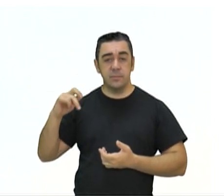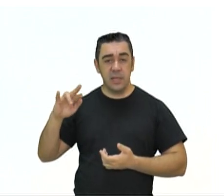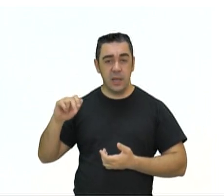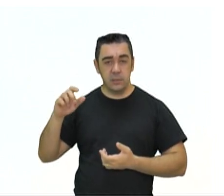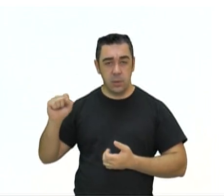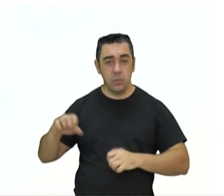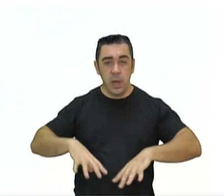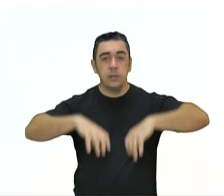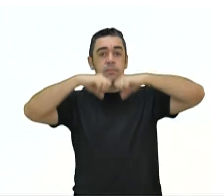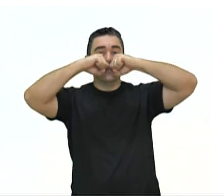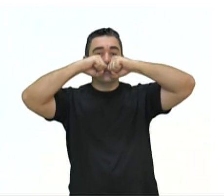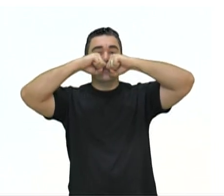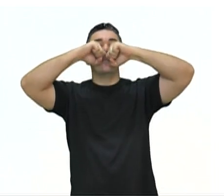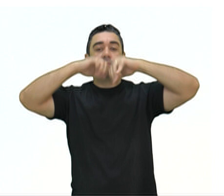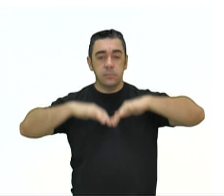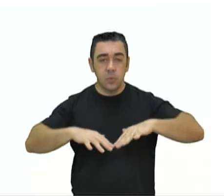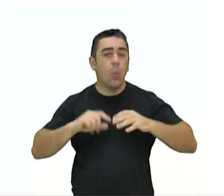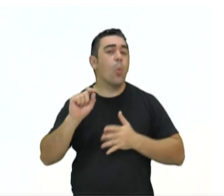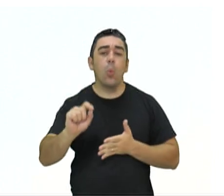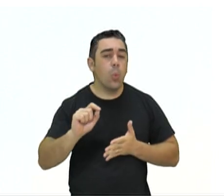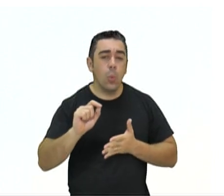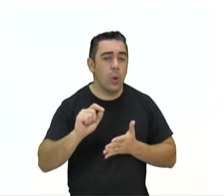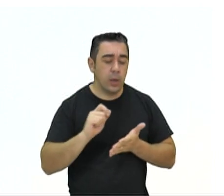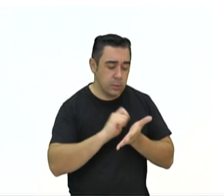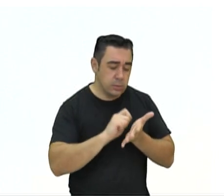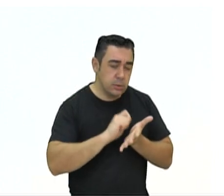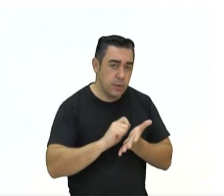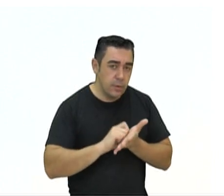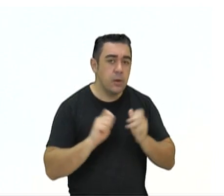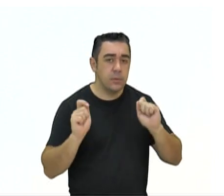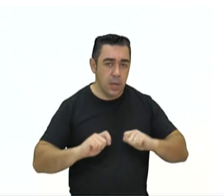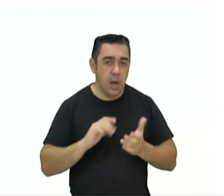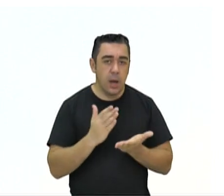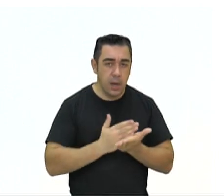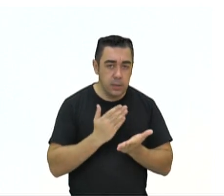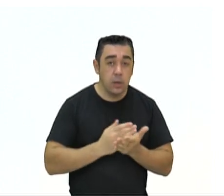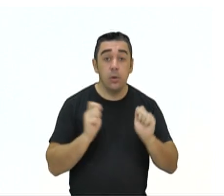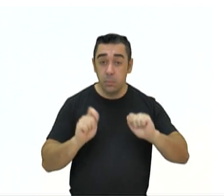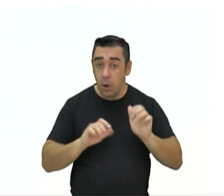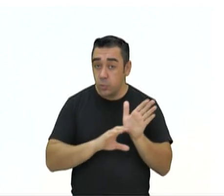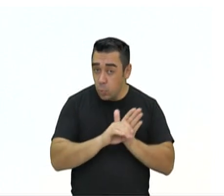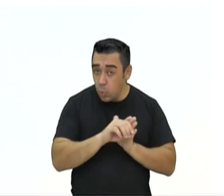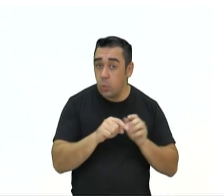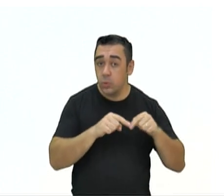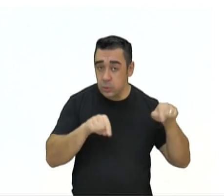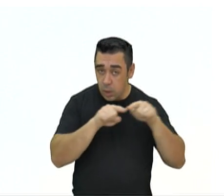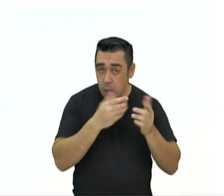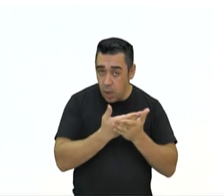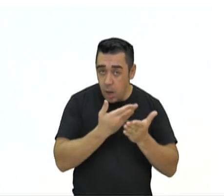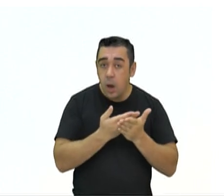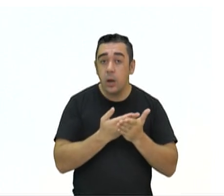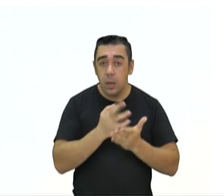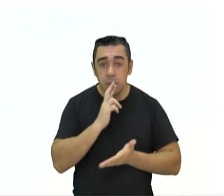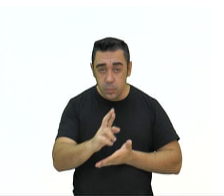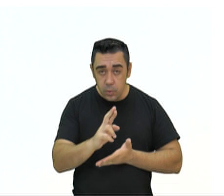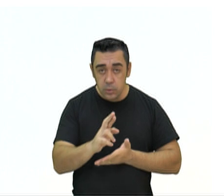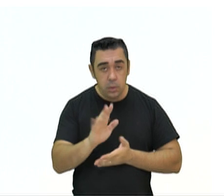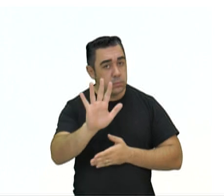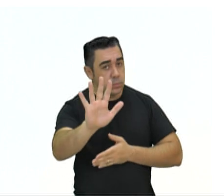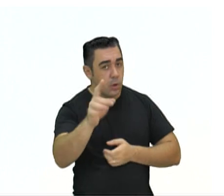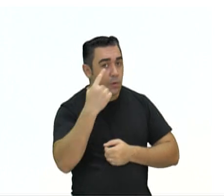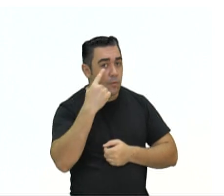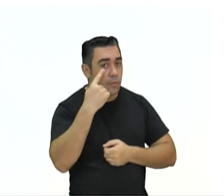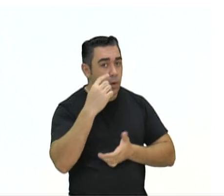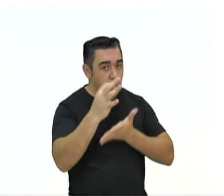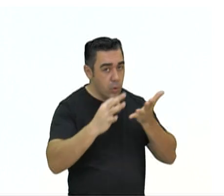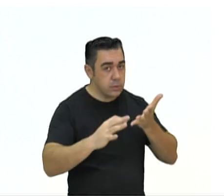expiração. Utiliza o caderno, faz as suas anotações. Pode utilizar também o Classroom para responder a essa pergunta. Daqui a pouquinho nós